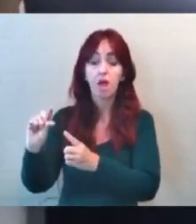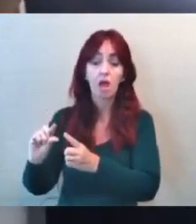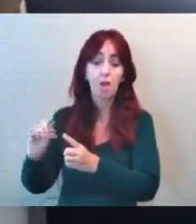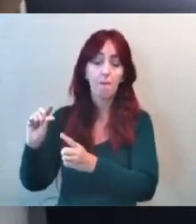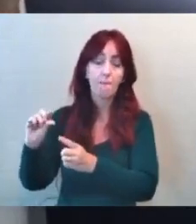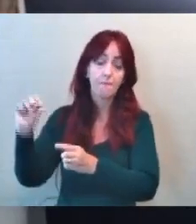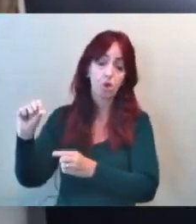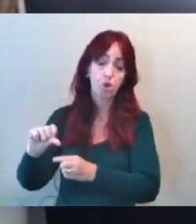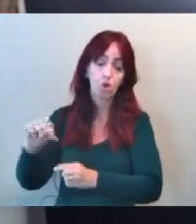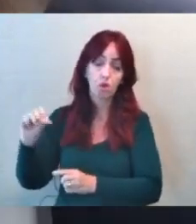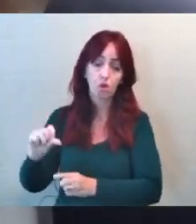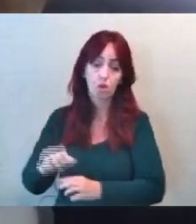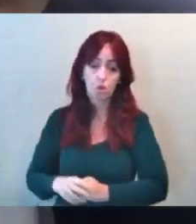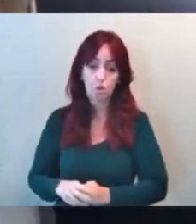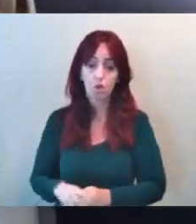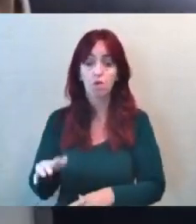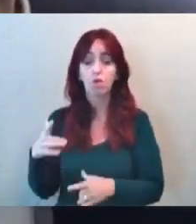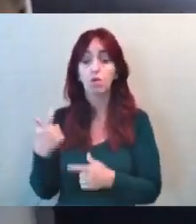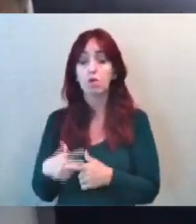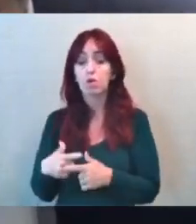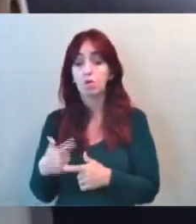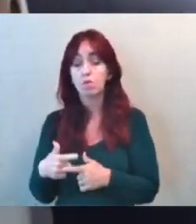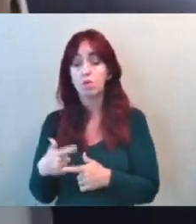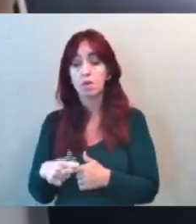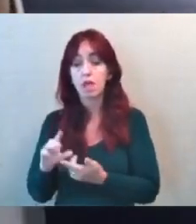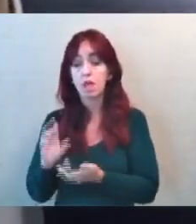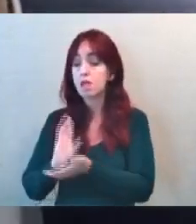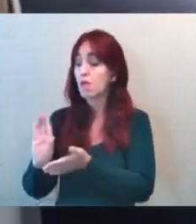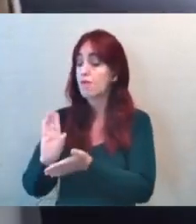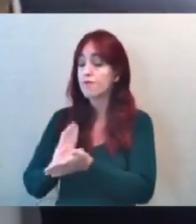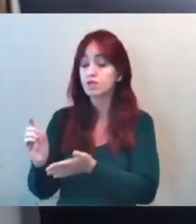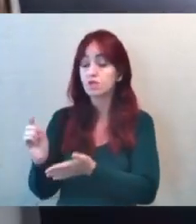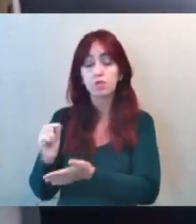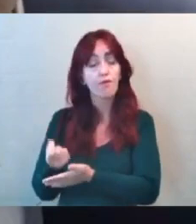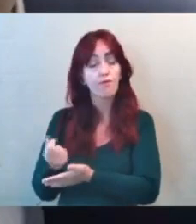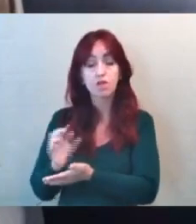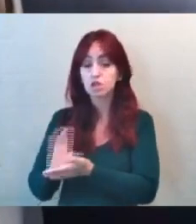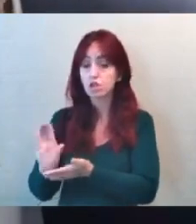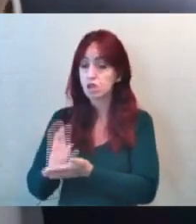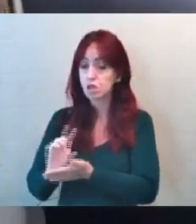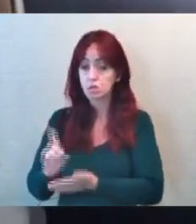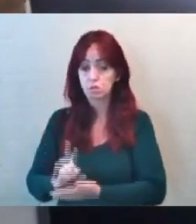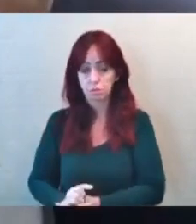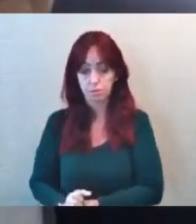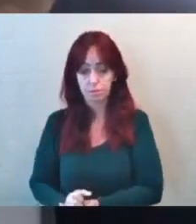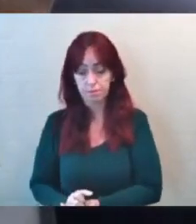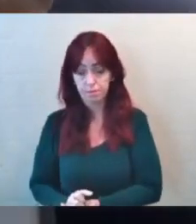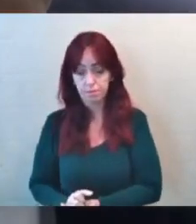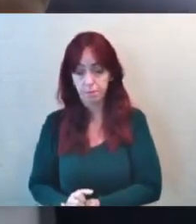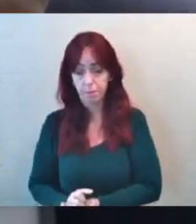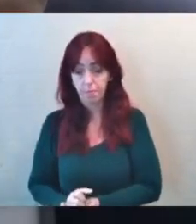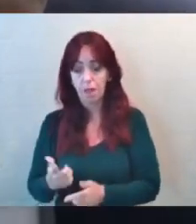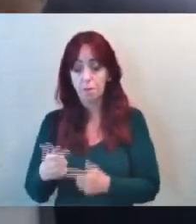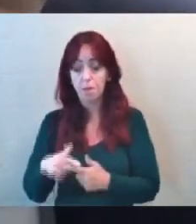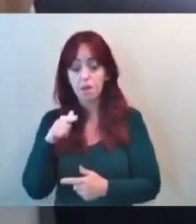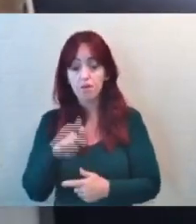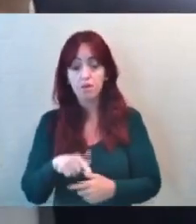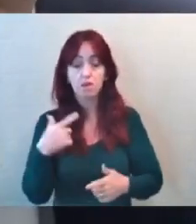que a nossa, porque não investiram como nós estamos investindo. Não se muda uma